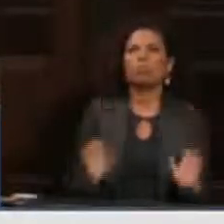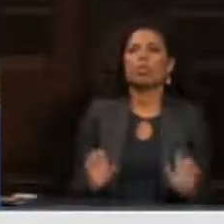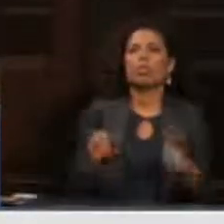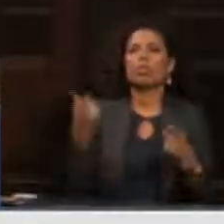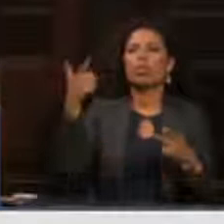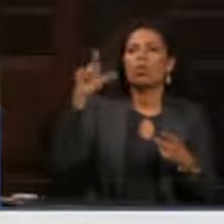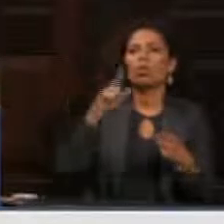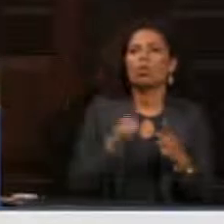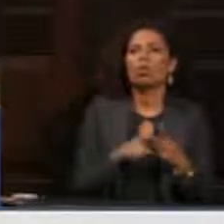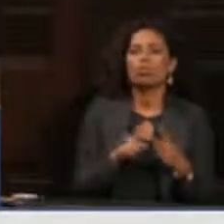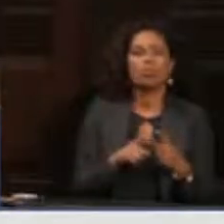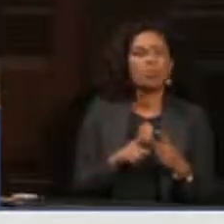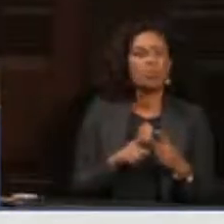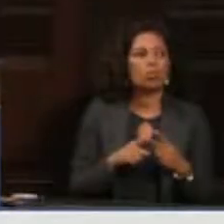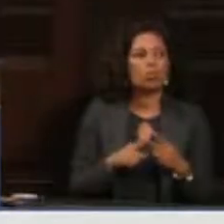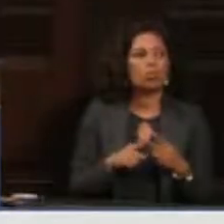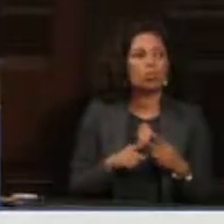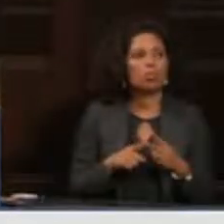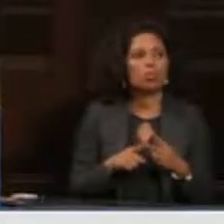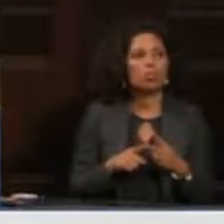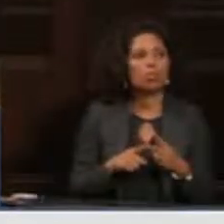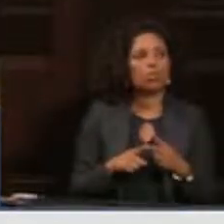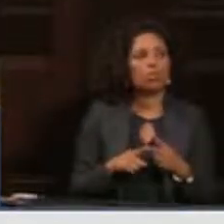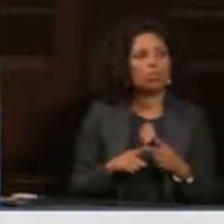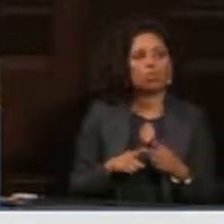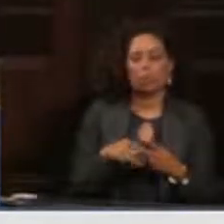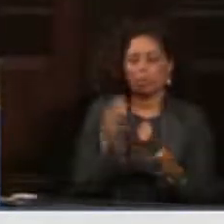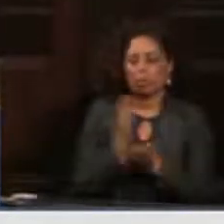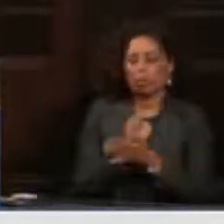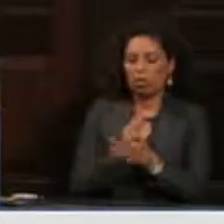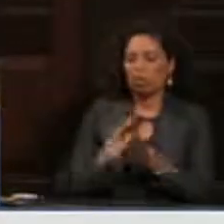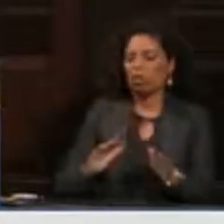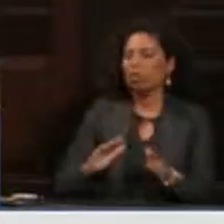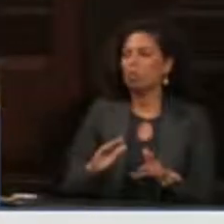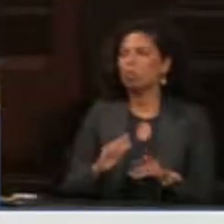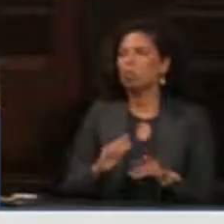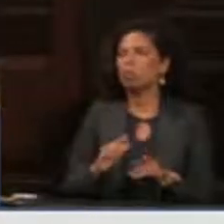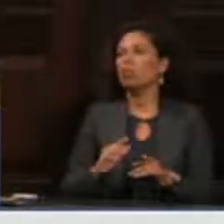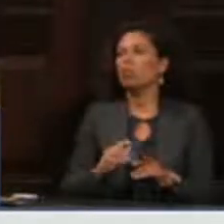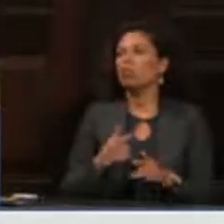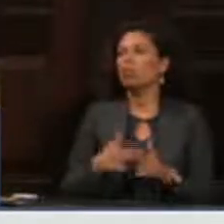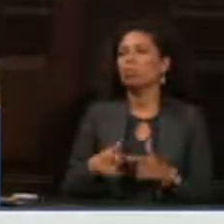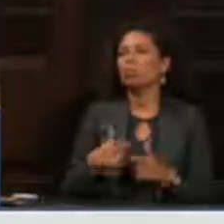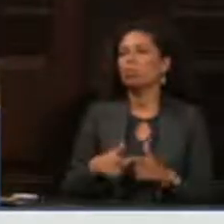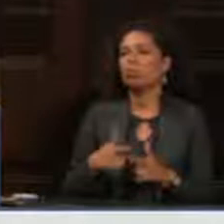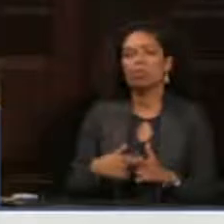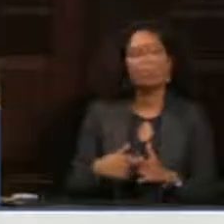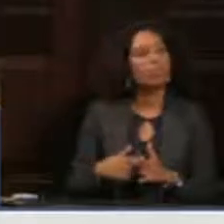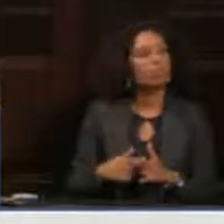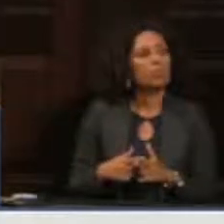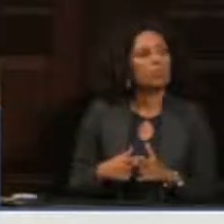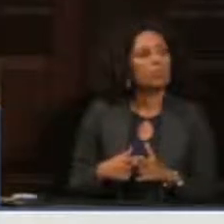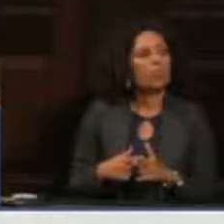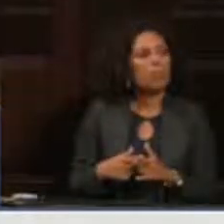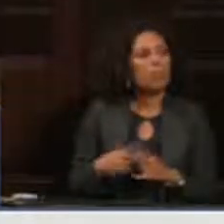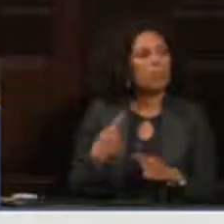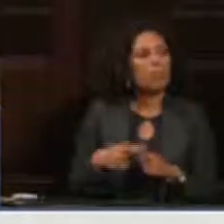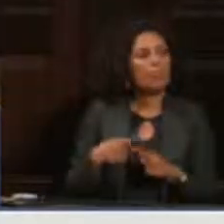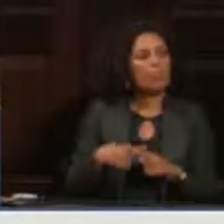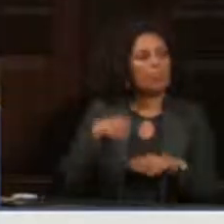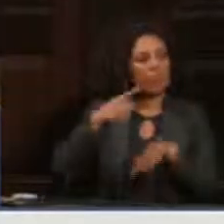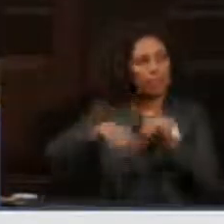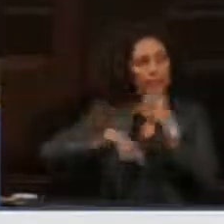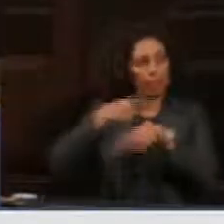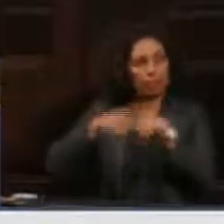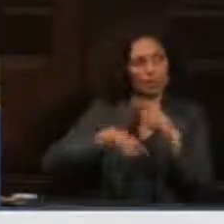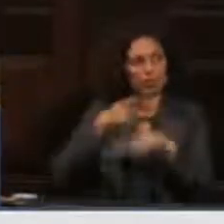outra questão, também nessa linha de reduzir o custo operacional e de manutenção, levantando a ideia, por que depois dos